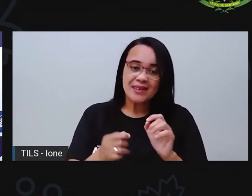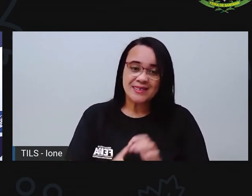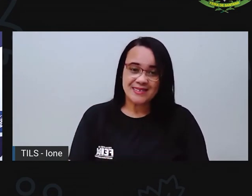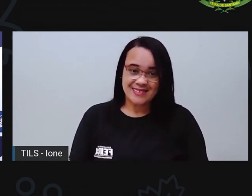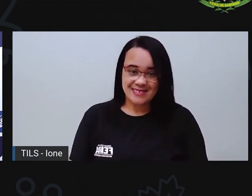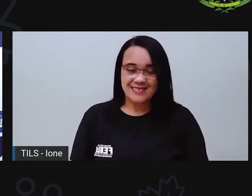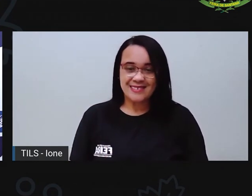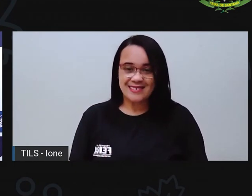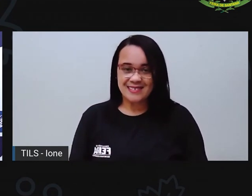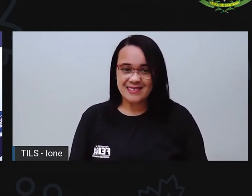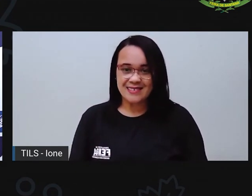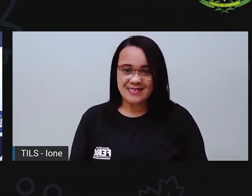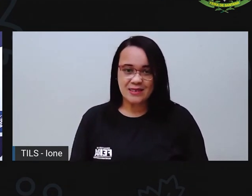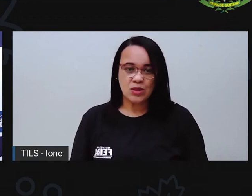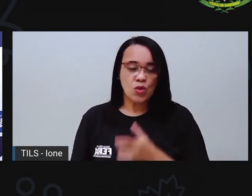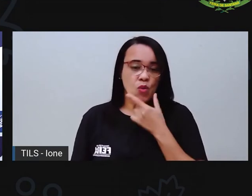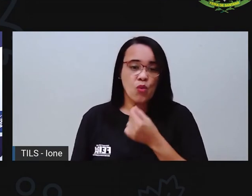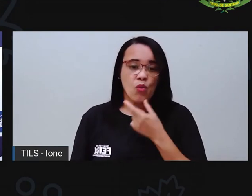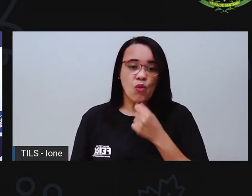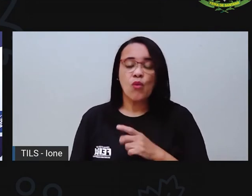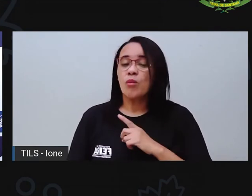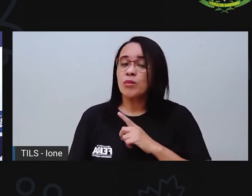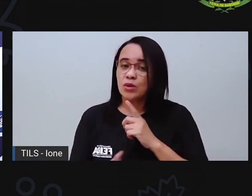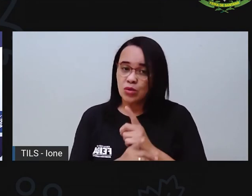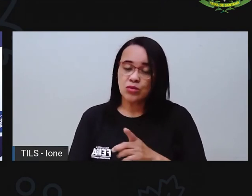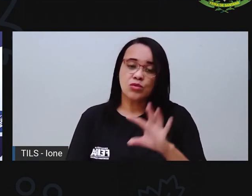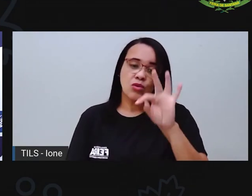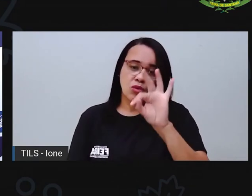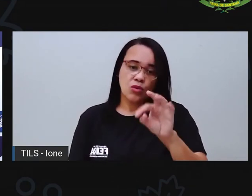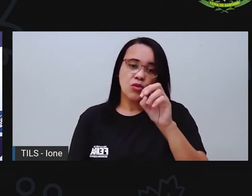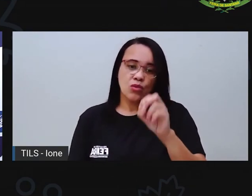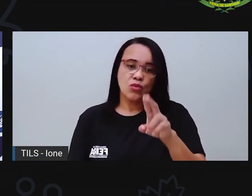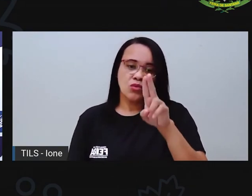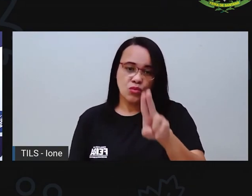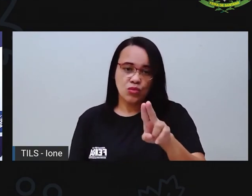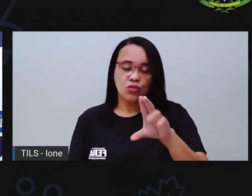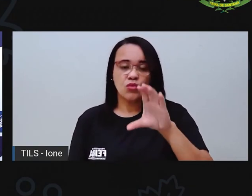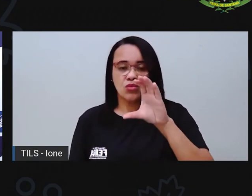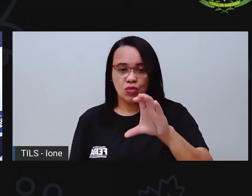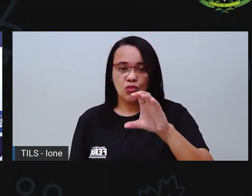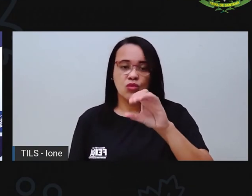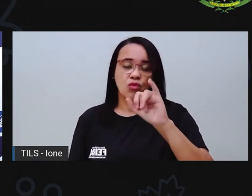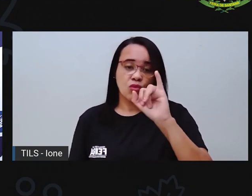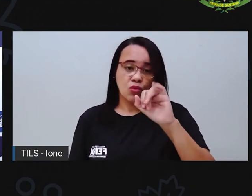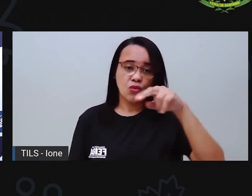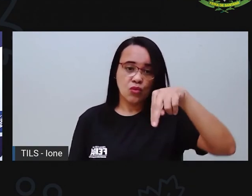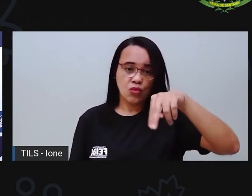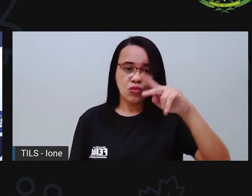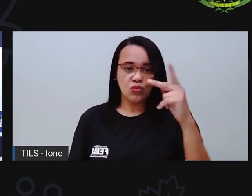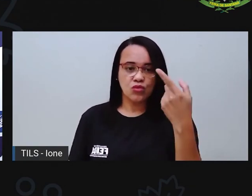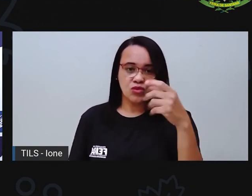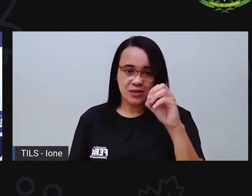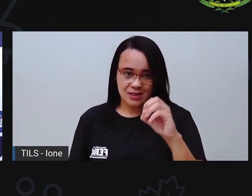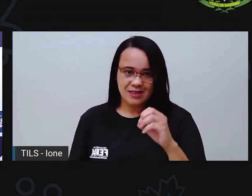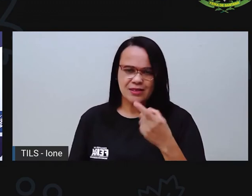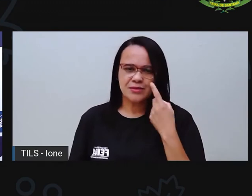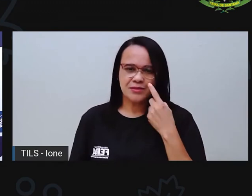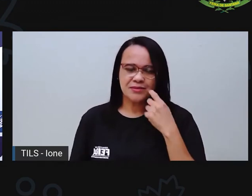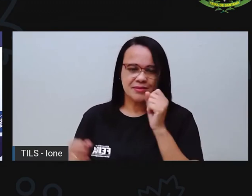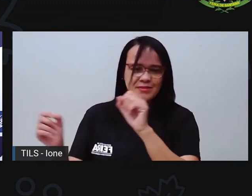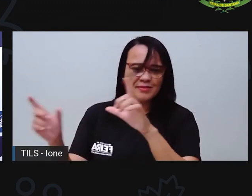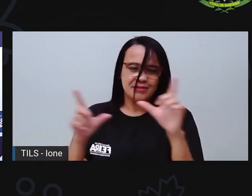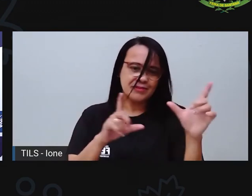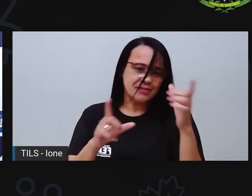achou o bolsinho Tá certo deixa para voltar aqui O slide para vocês a gente ver de novo tá bom